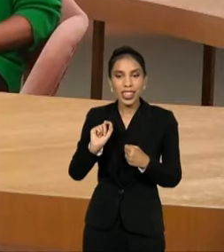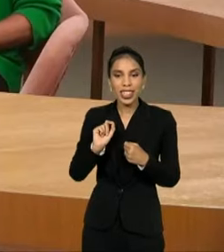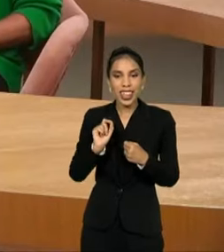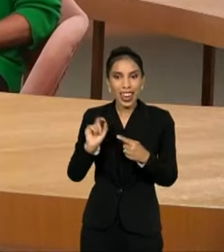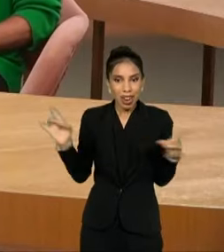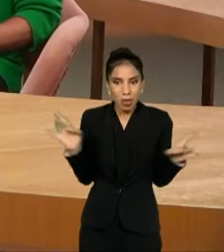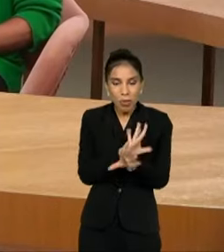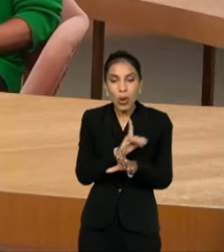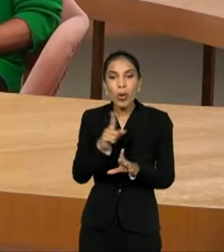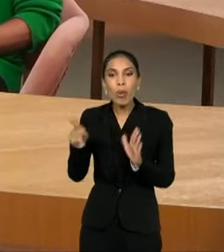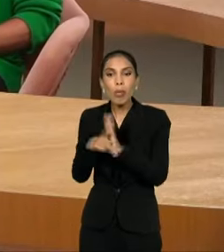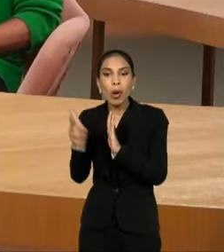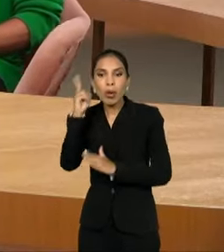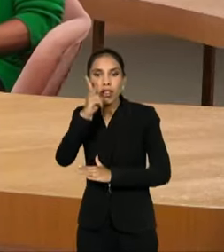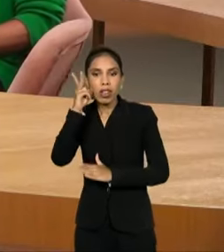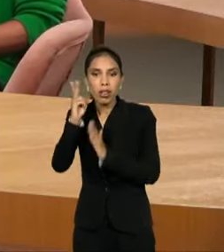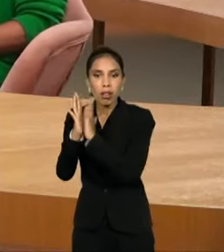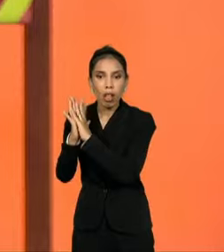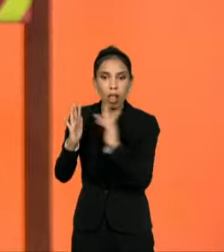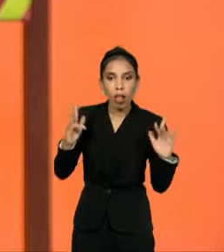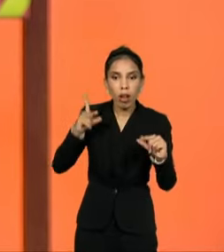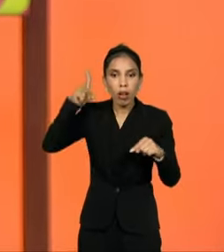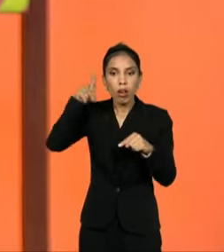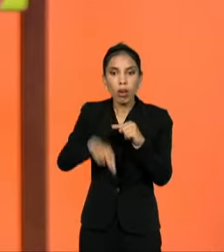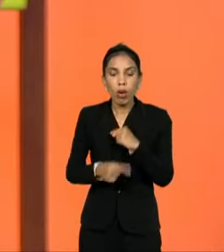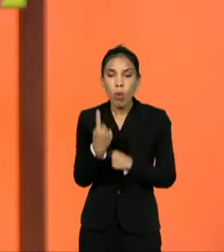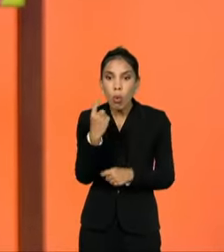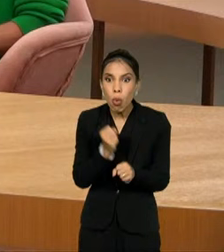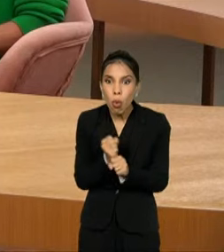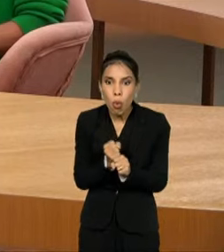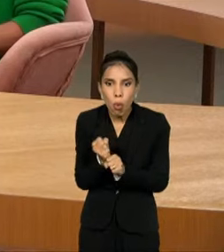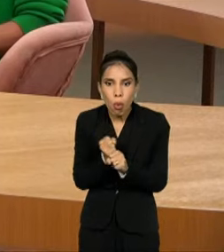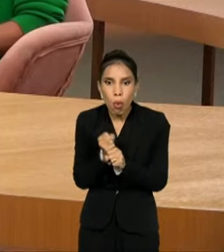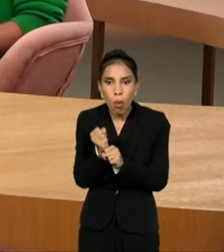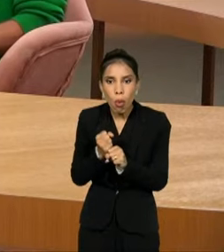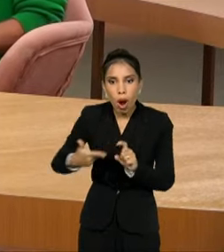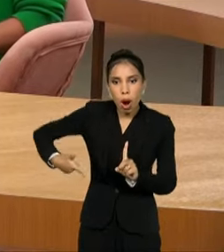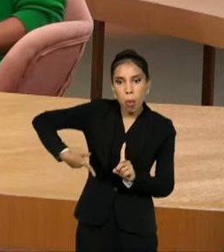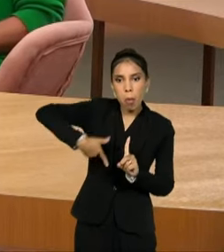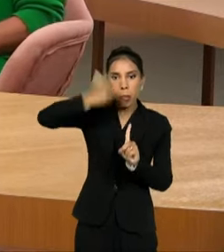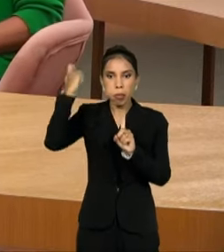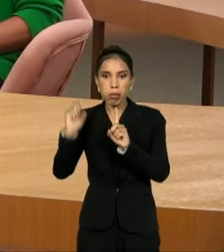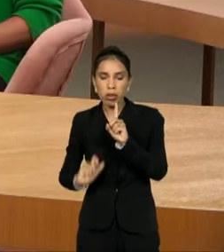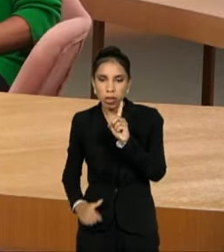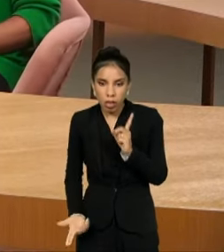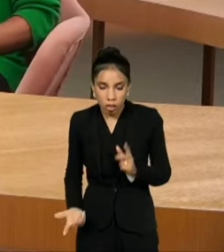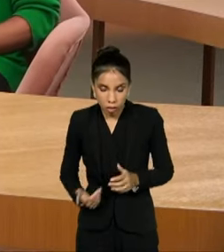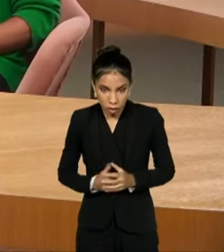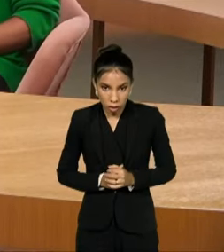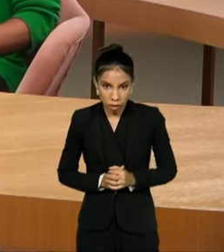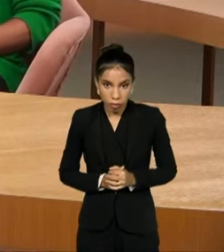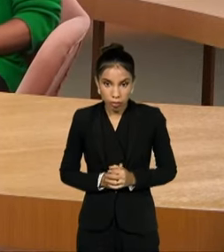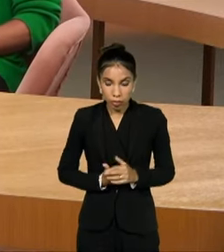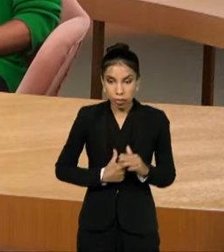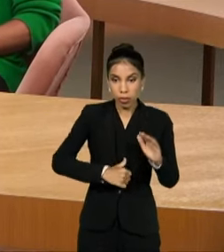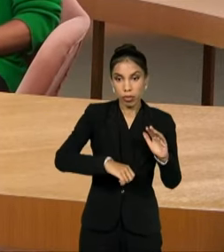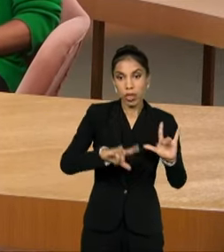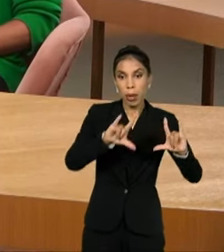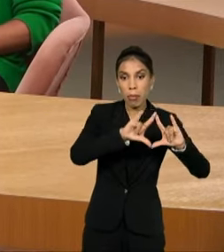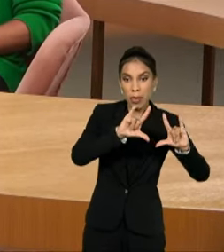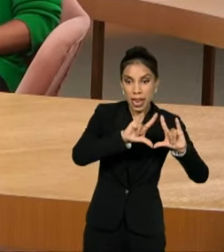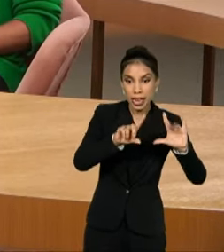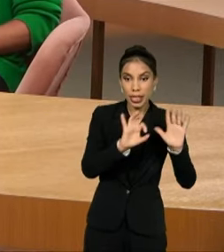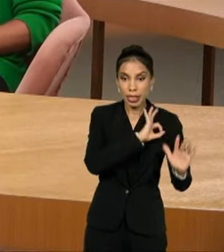para fazer uma vida inteira, só que interrompida com um ano de mandato, né? Agora, Freixo, essa tríade é crime, quer dizer, milícia,